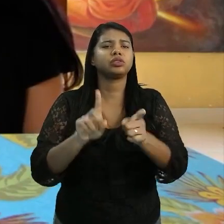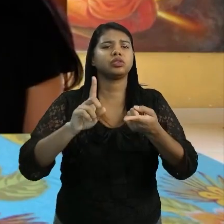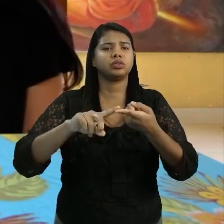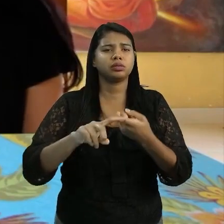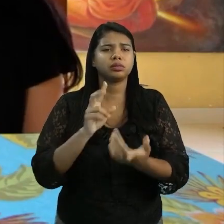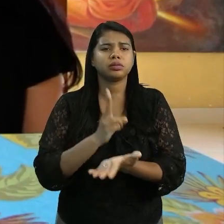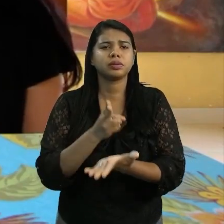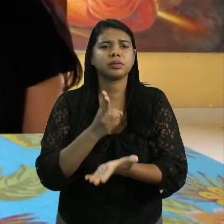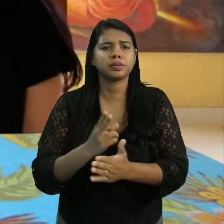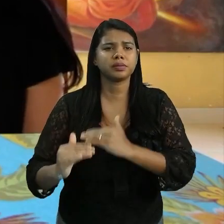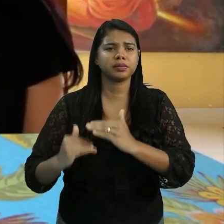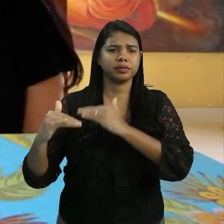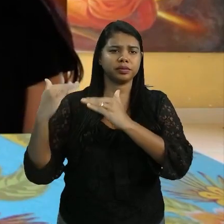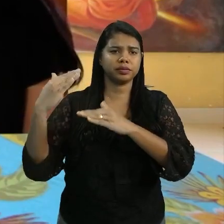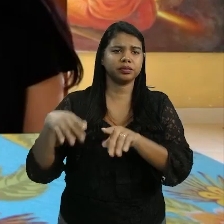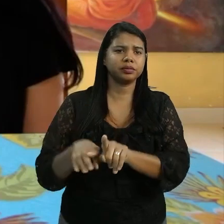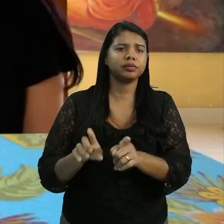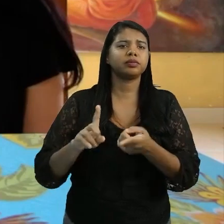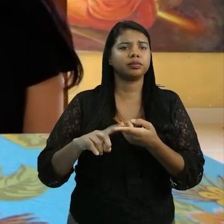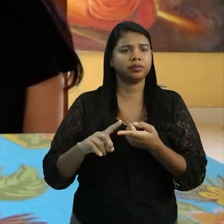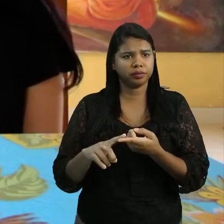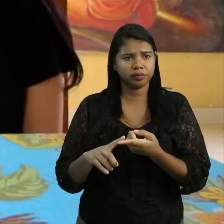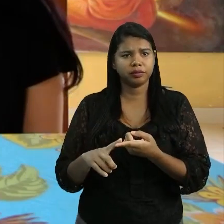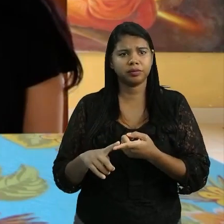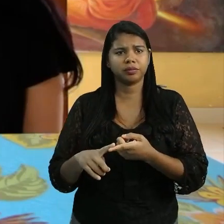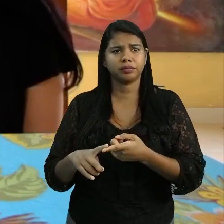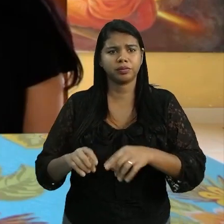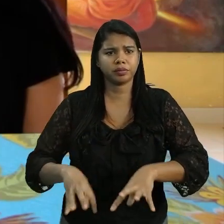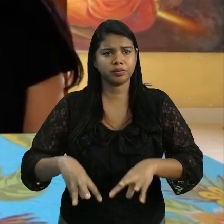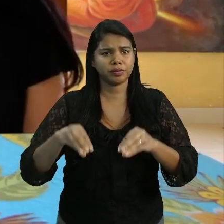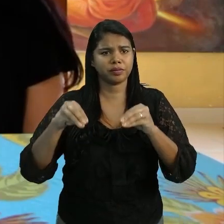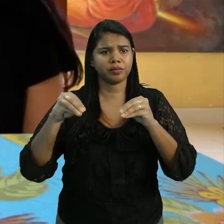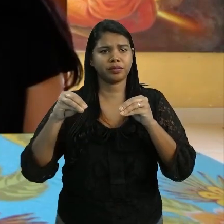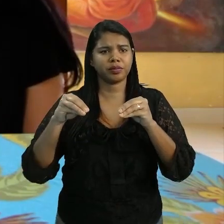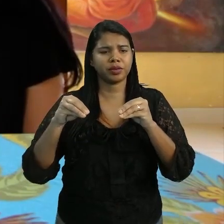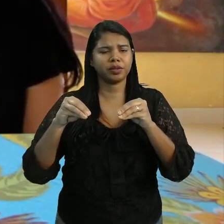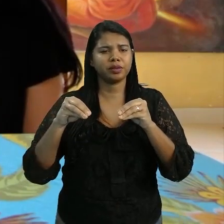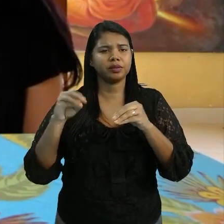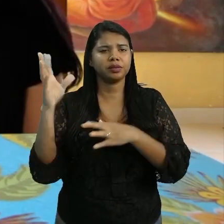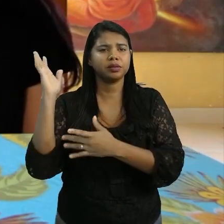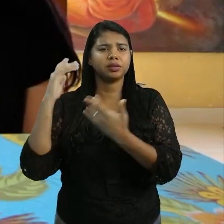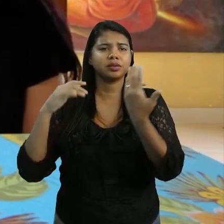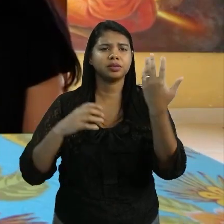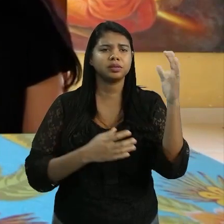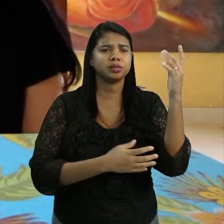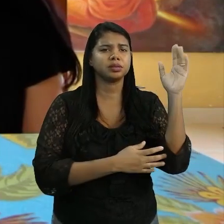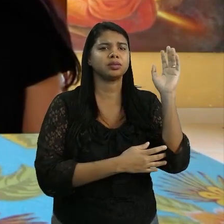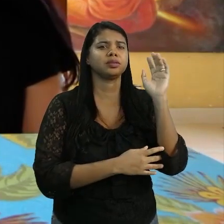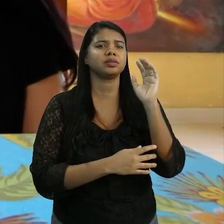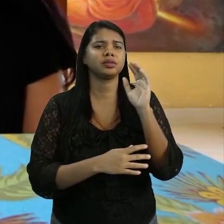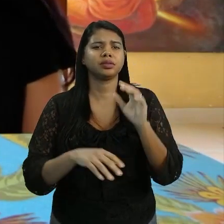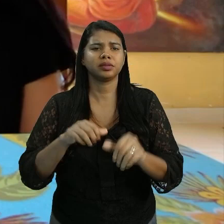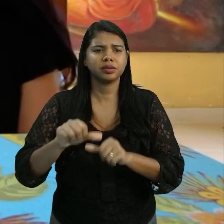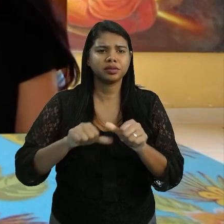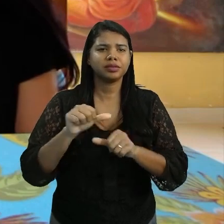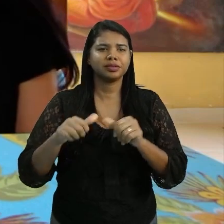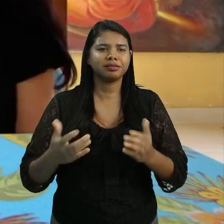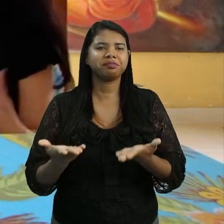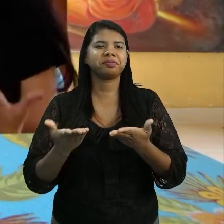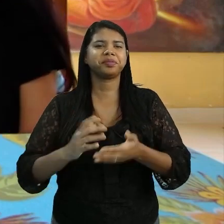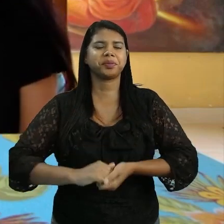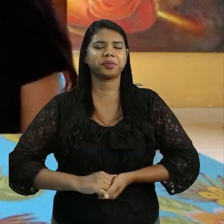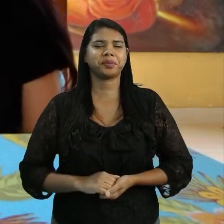natural. Então, a safra, às vezes, não é tanto grande quanto teria com produtos químicos.